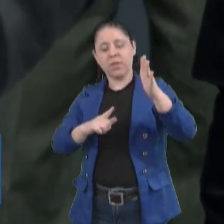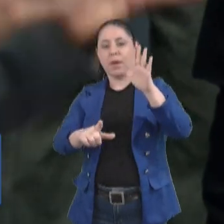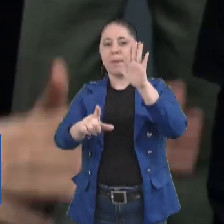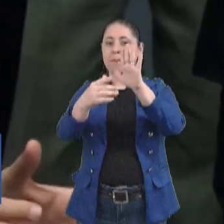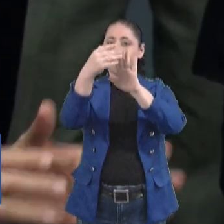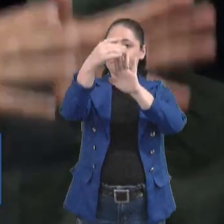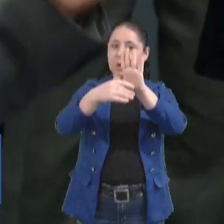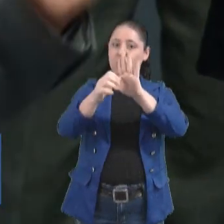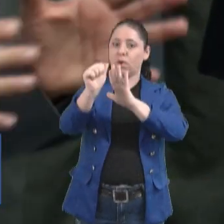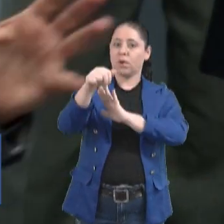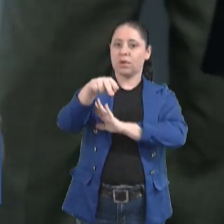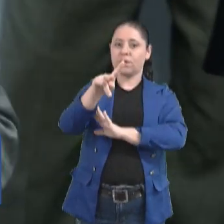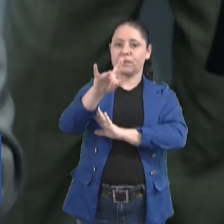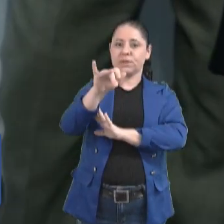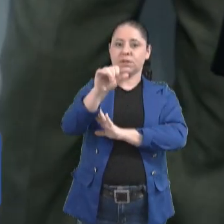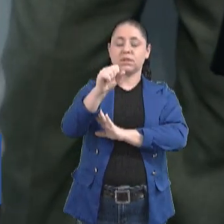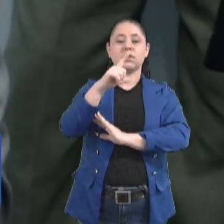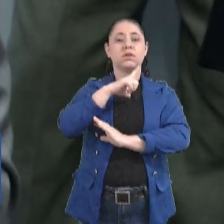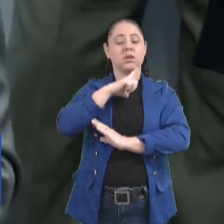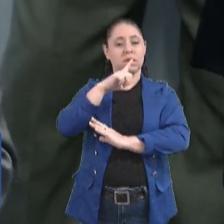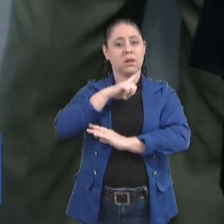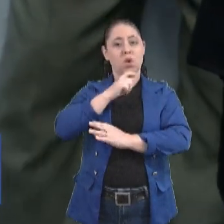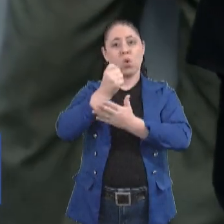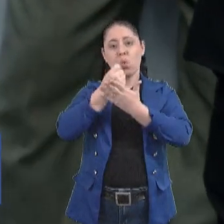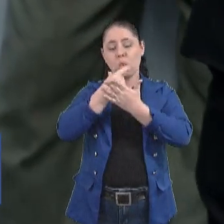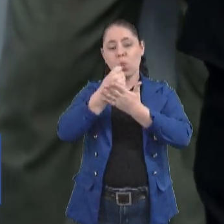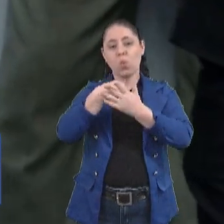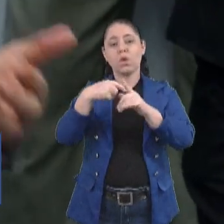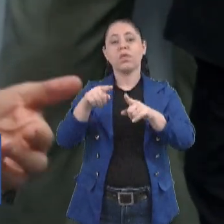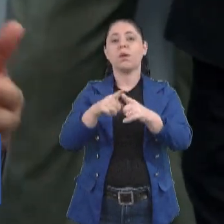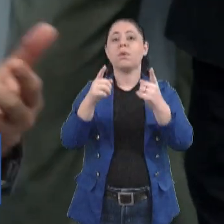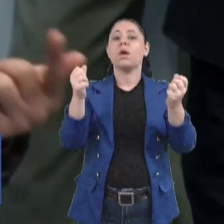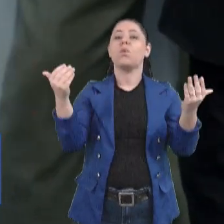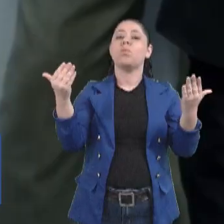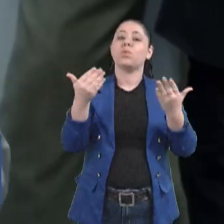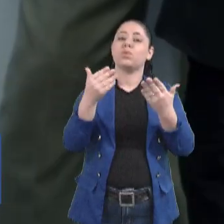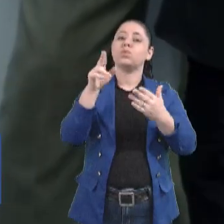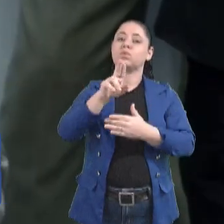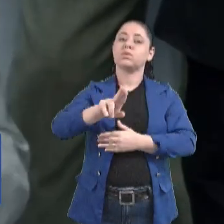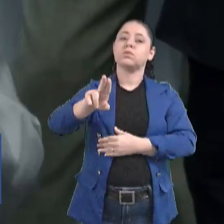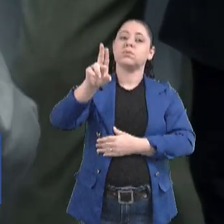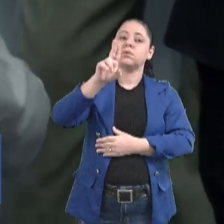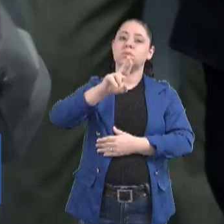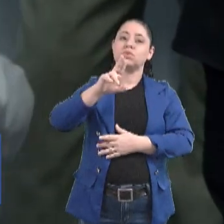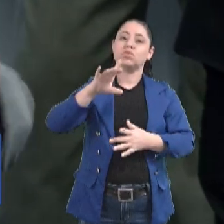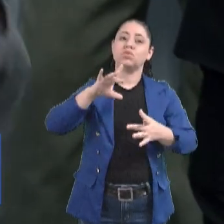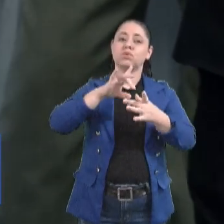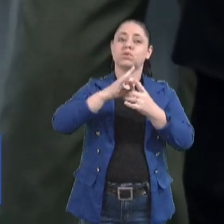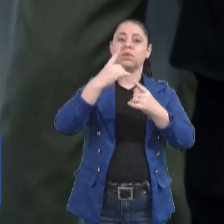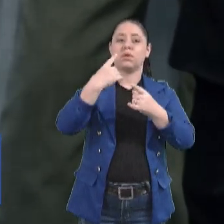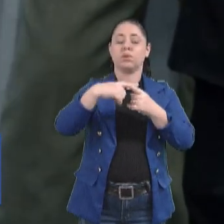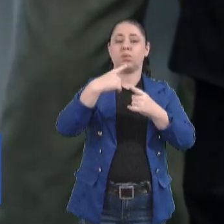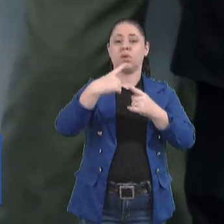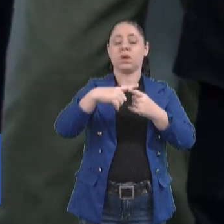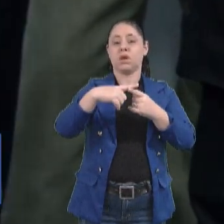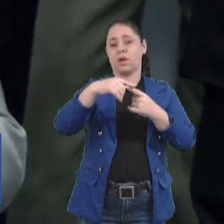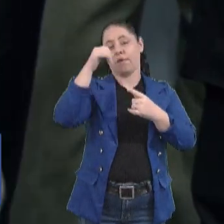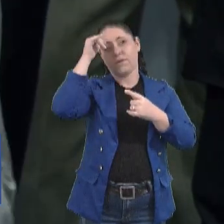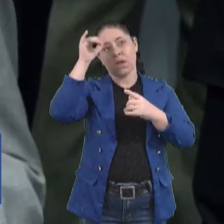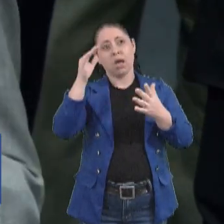lista da Anvisa, da Agência Nacional de Vigilância Sanitária, e que podem ser utilizados justamente porque